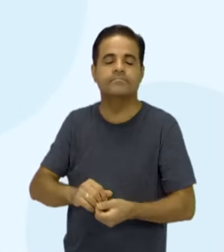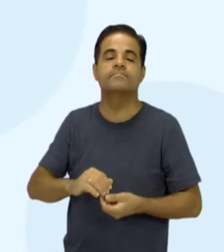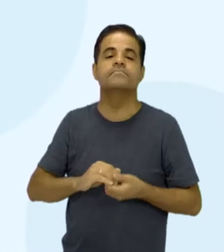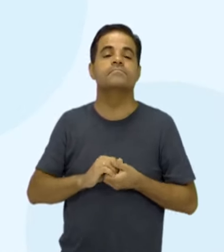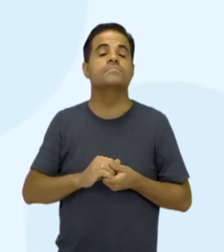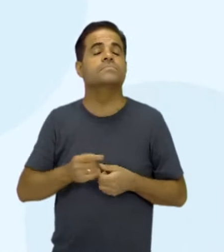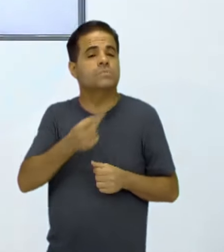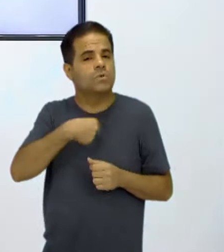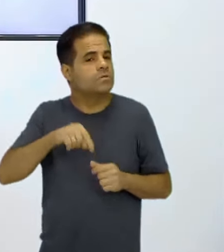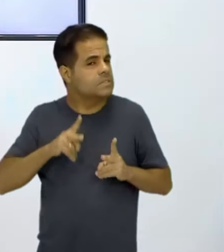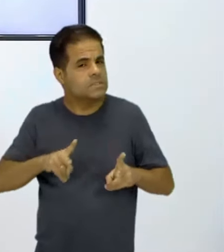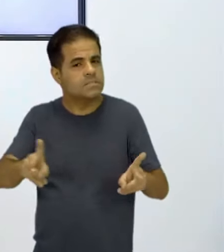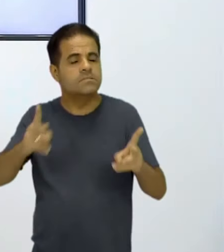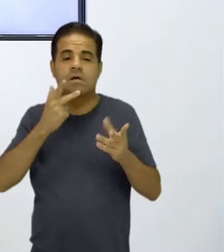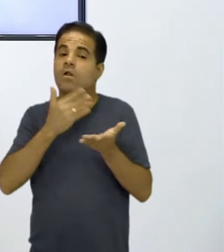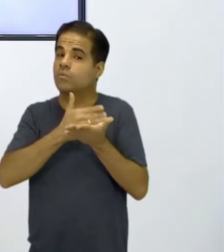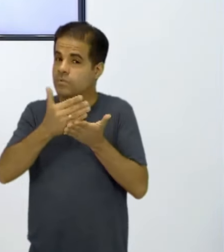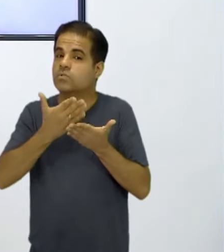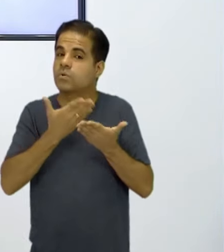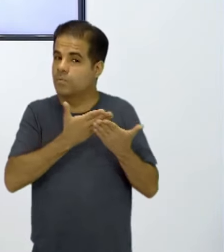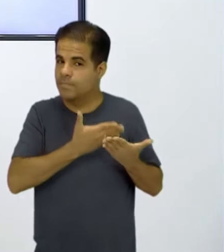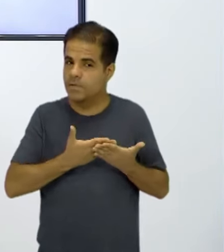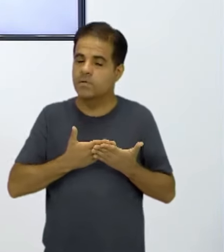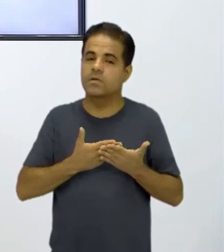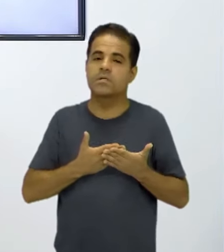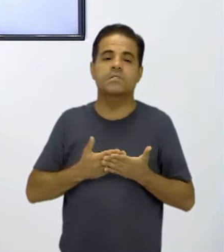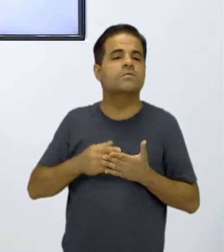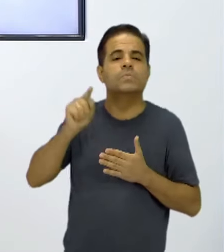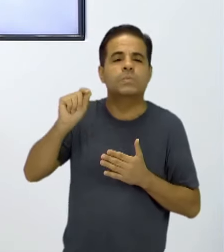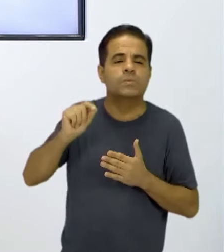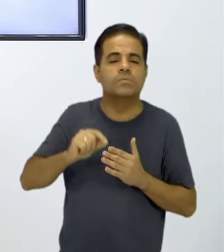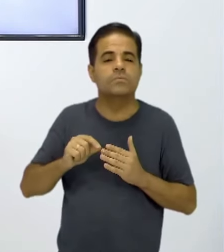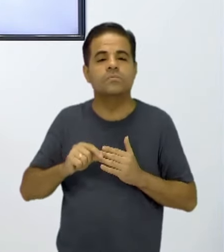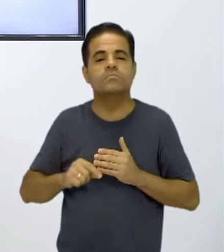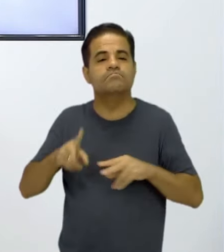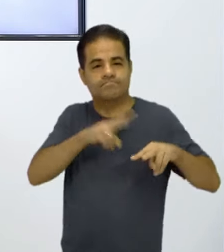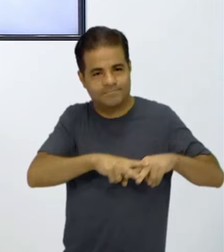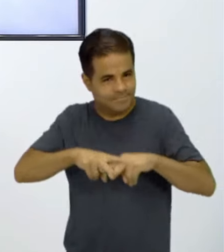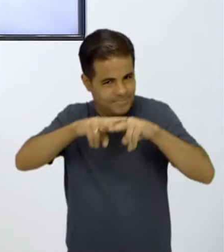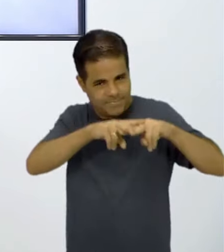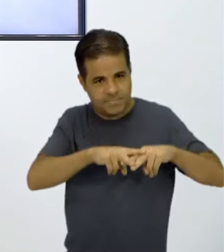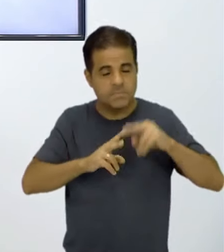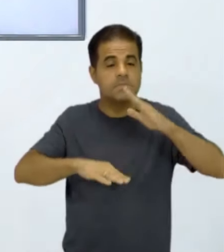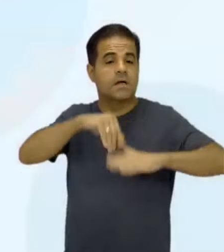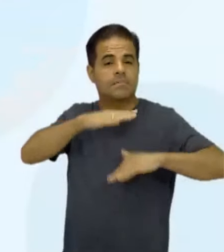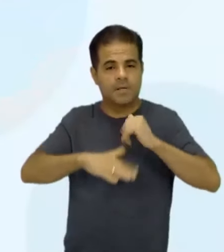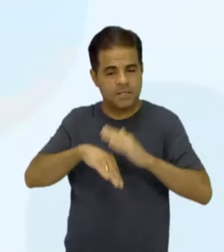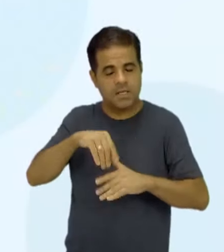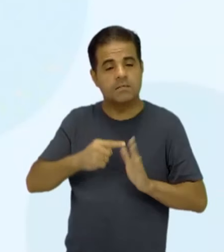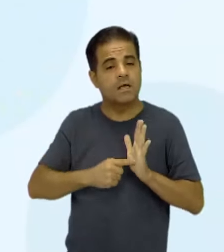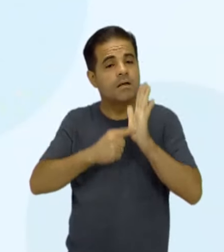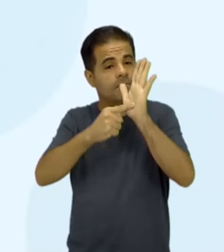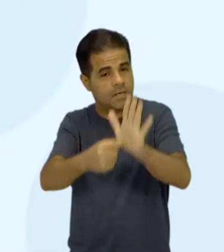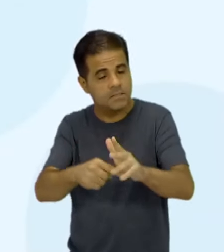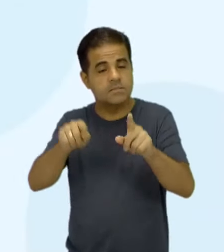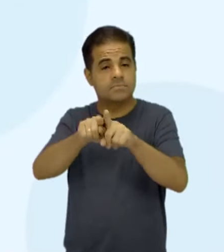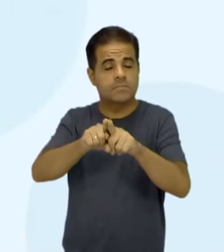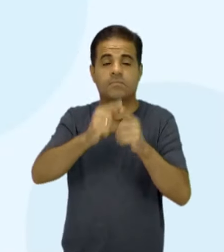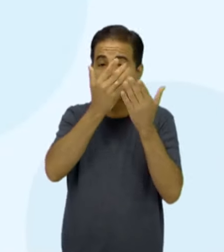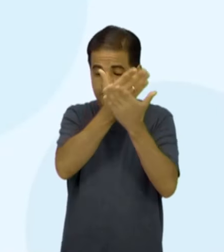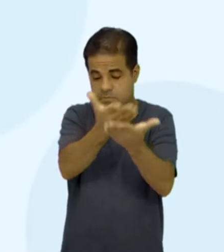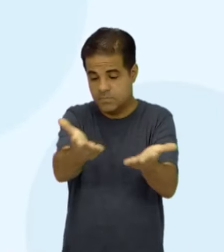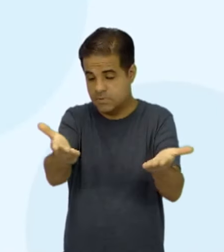ou esse a gente sempre aí no início da aula a gente faz aí uma pequena revisão e as habilidades também aparecem aí para